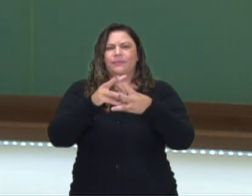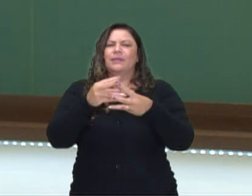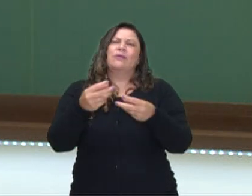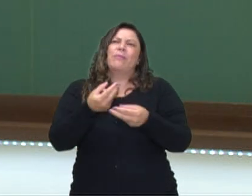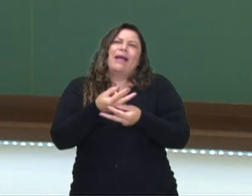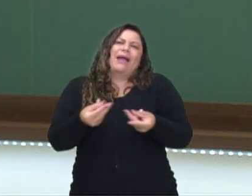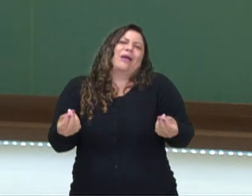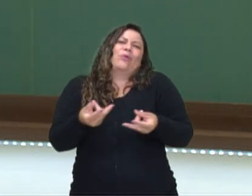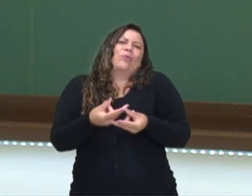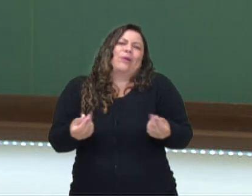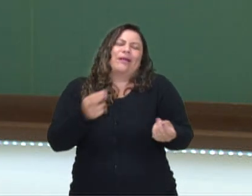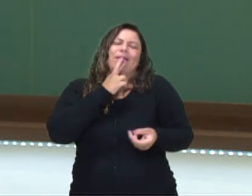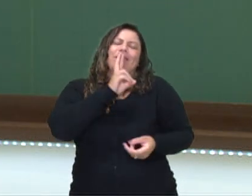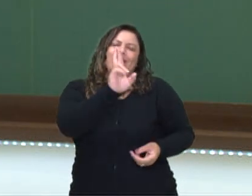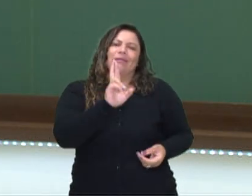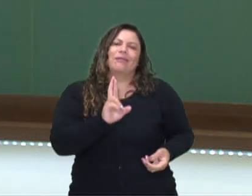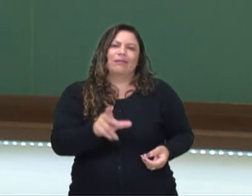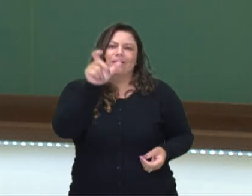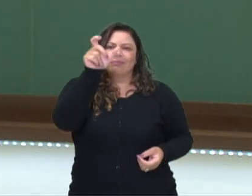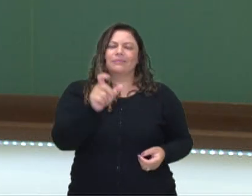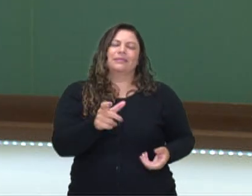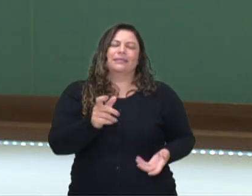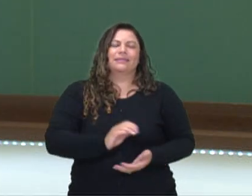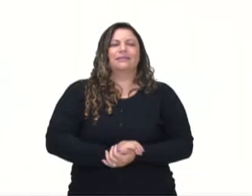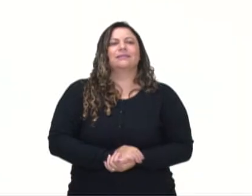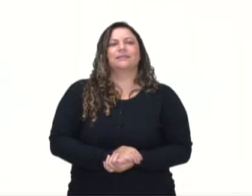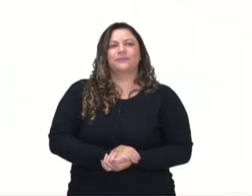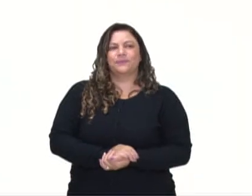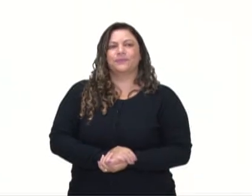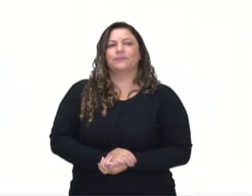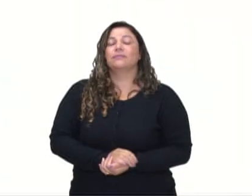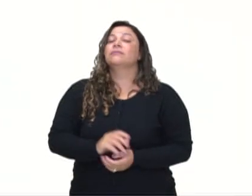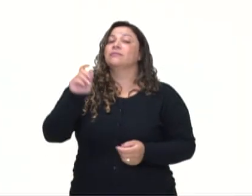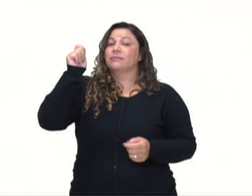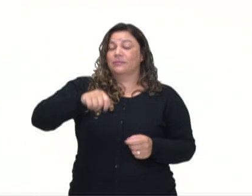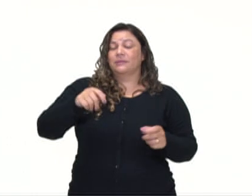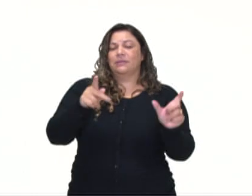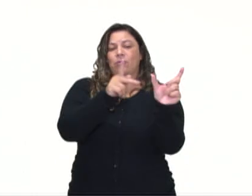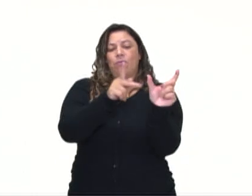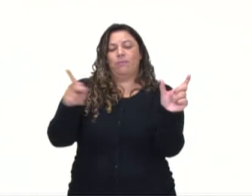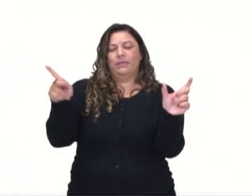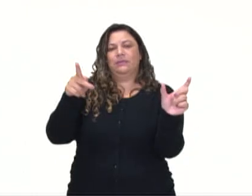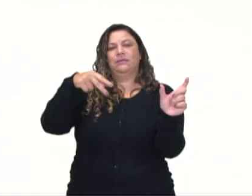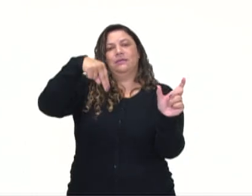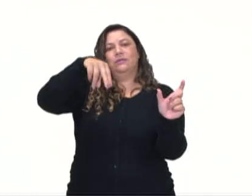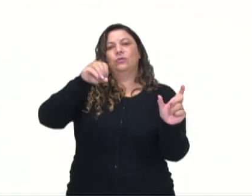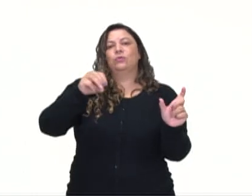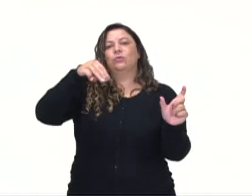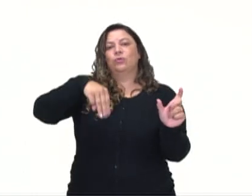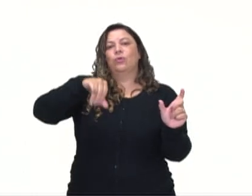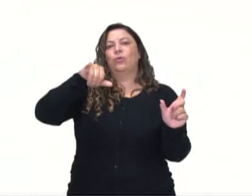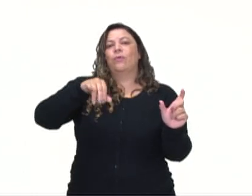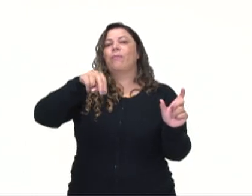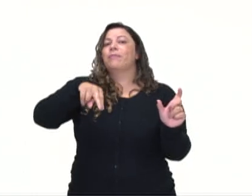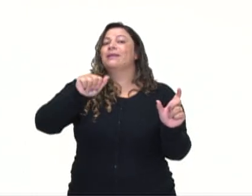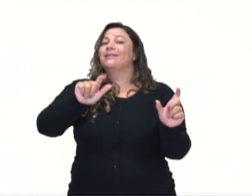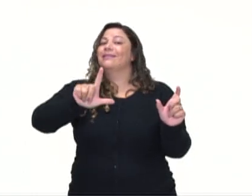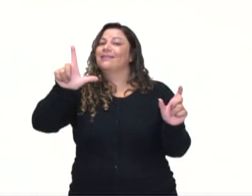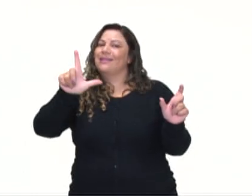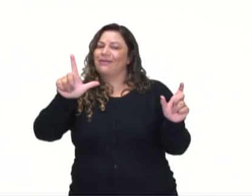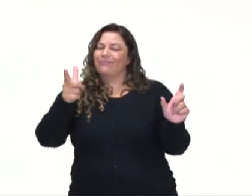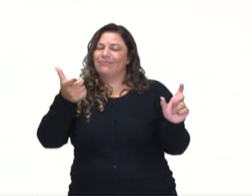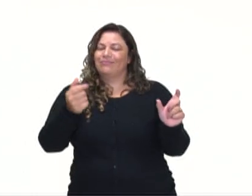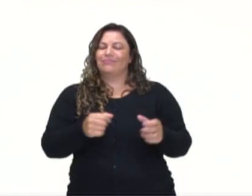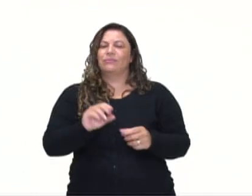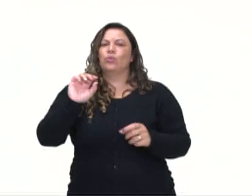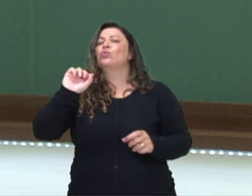dessa resposta, desse sujeito. Temos então um predicado nominal, um predicado que expressa o